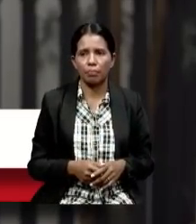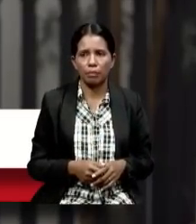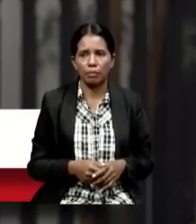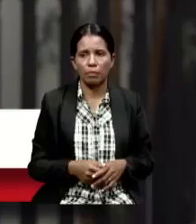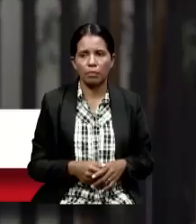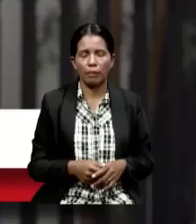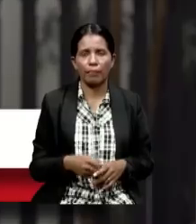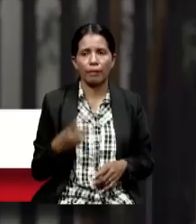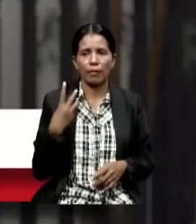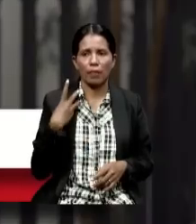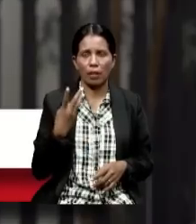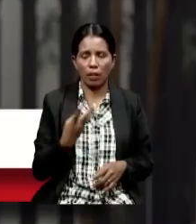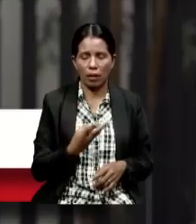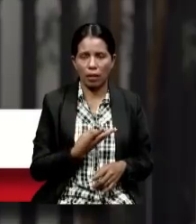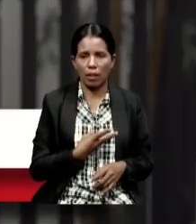a minha